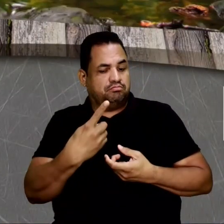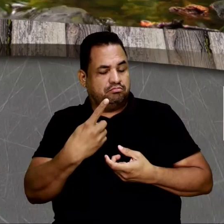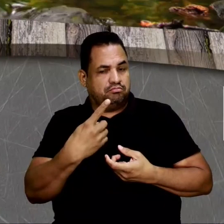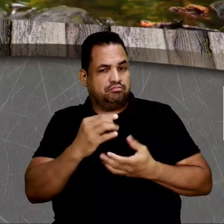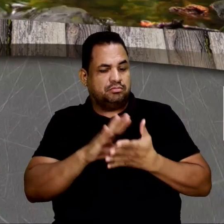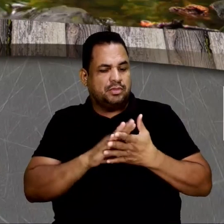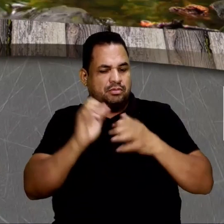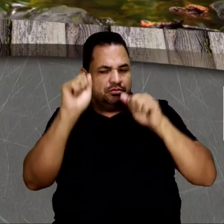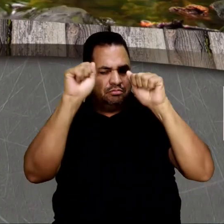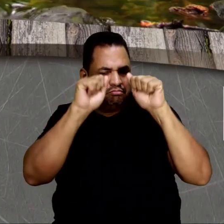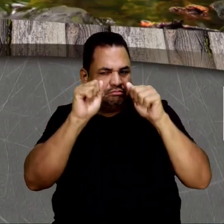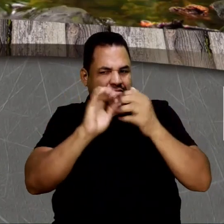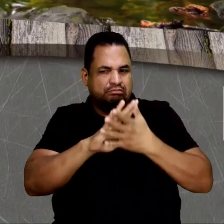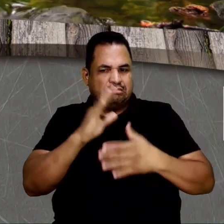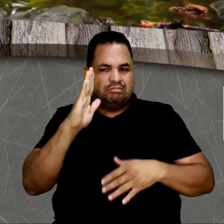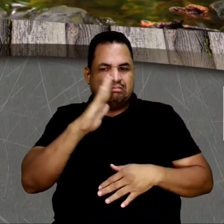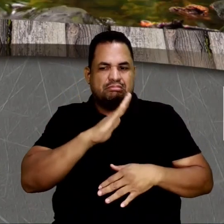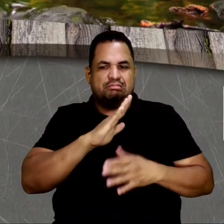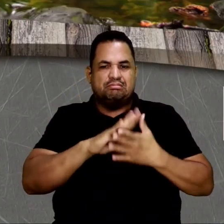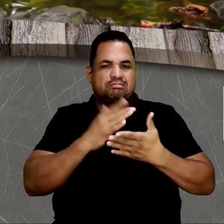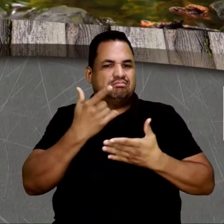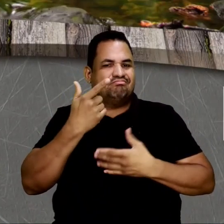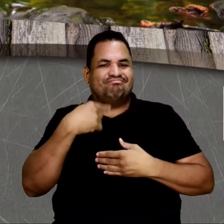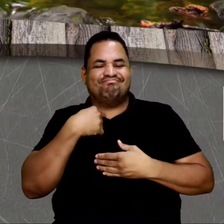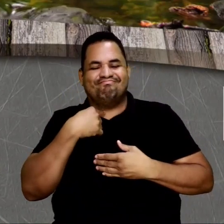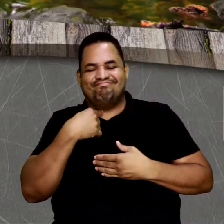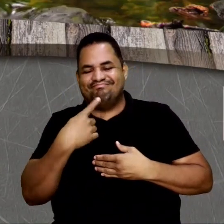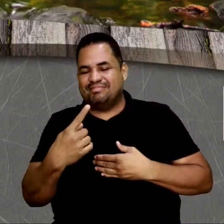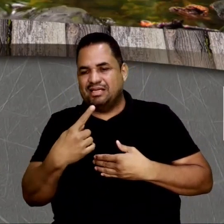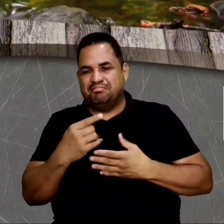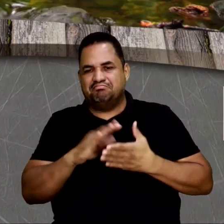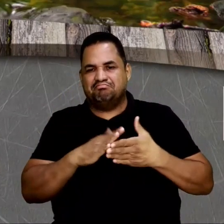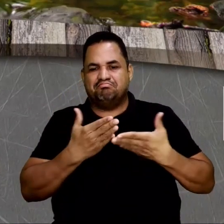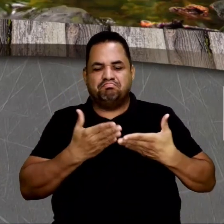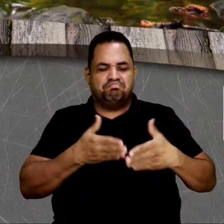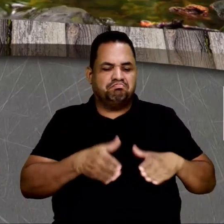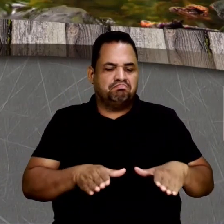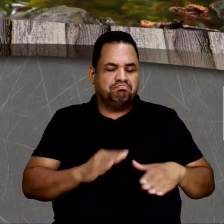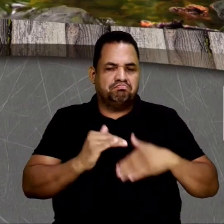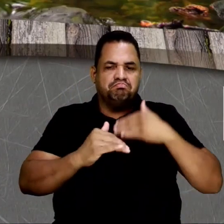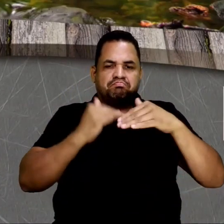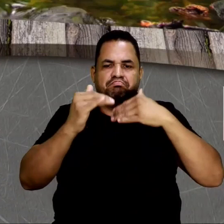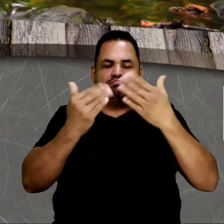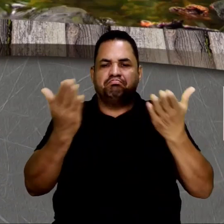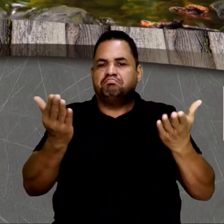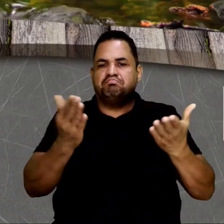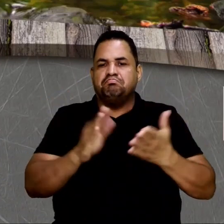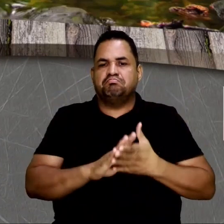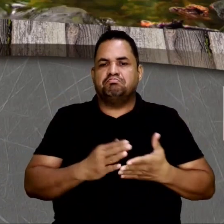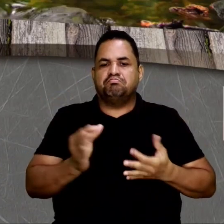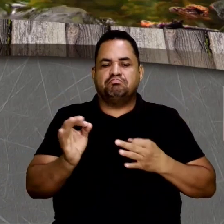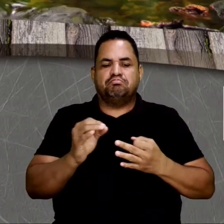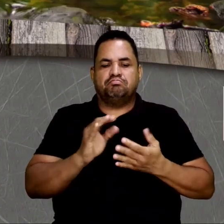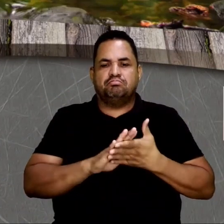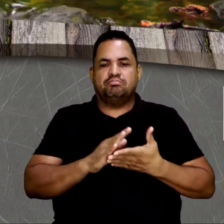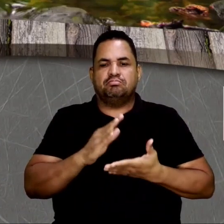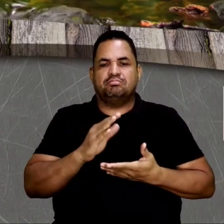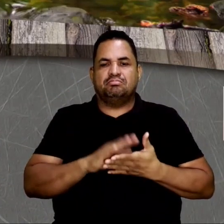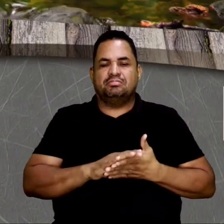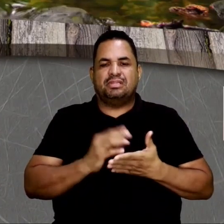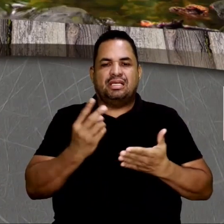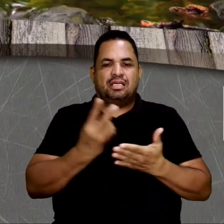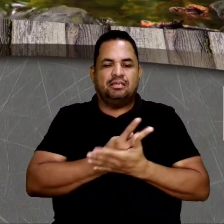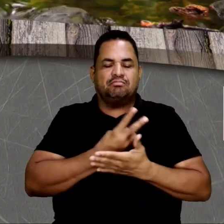médico atesta e percebe que não tem possibilidade desse bebê chegar a se desenvolver. Houve uma malformação. Então aí,